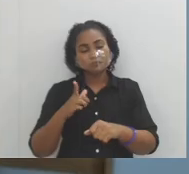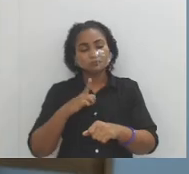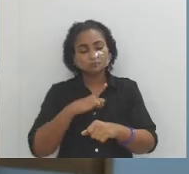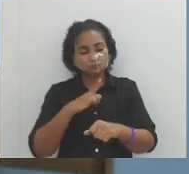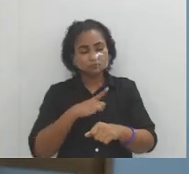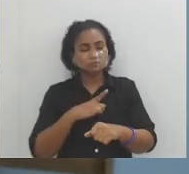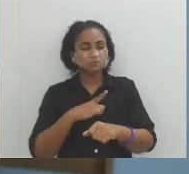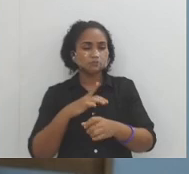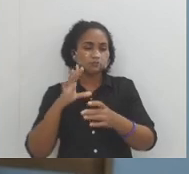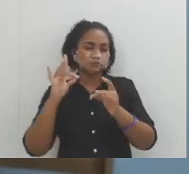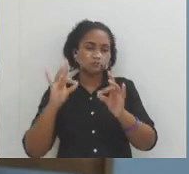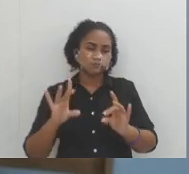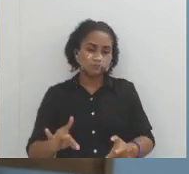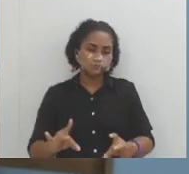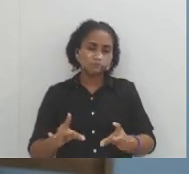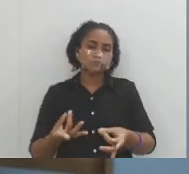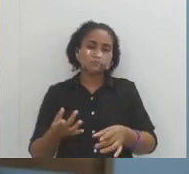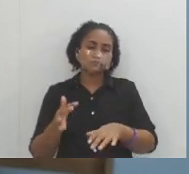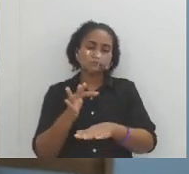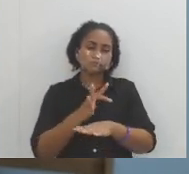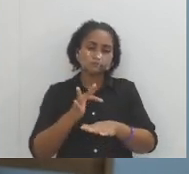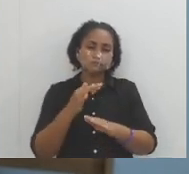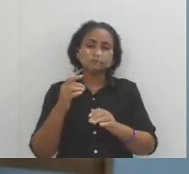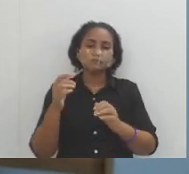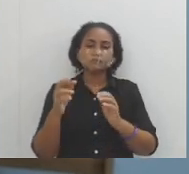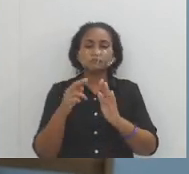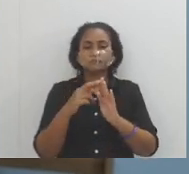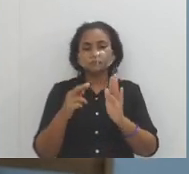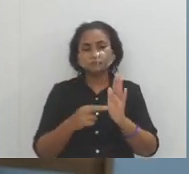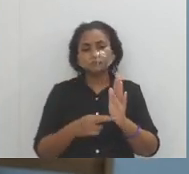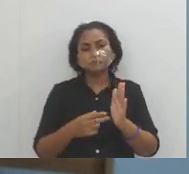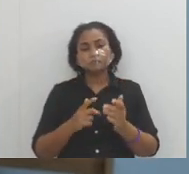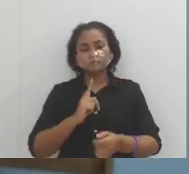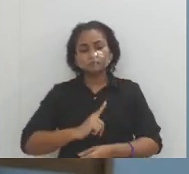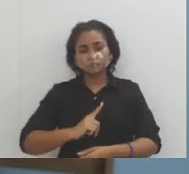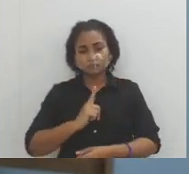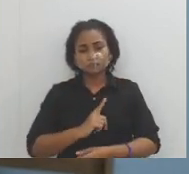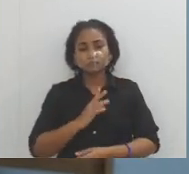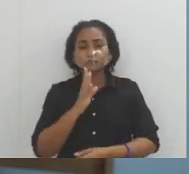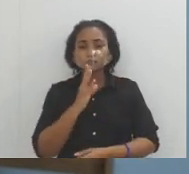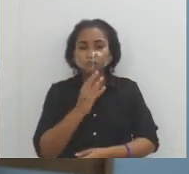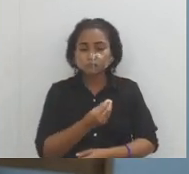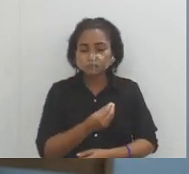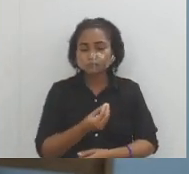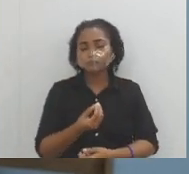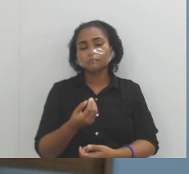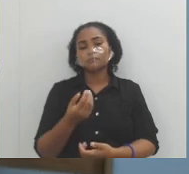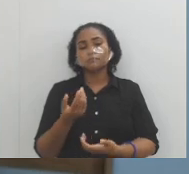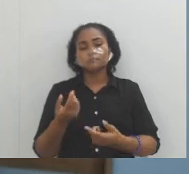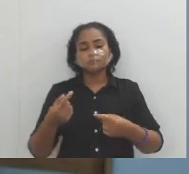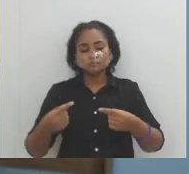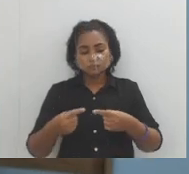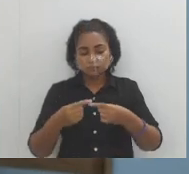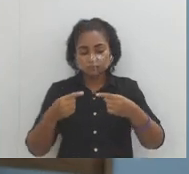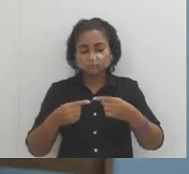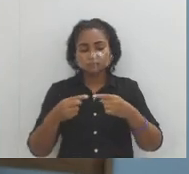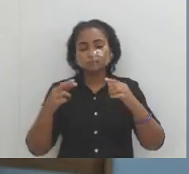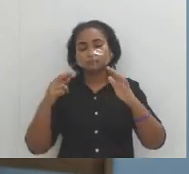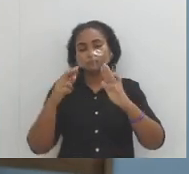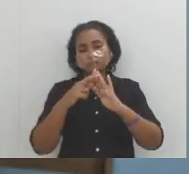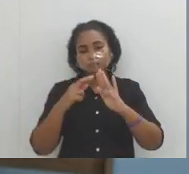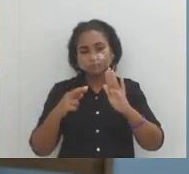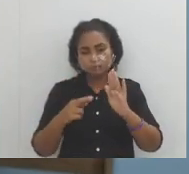outros aspectos, dessa normatização gramatical. Conhecimento das regras de concordância, de